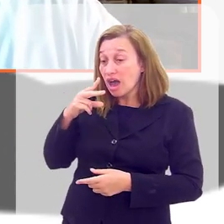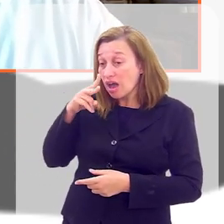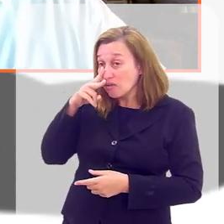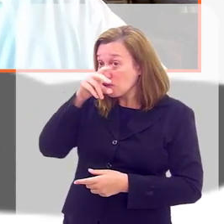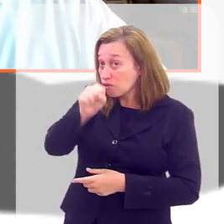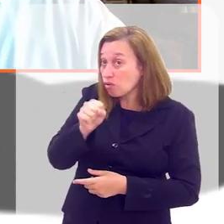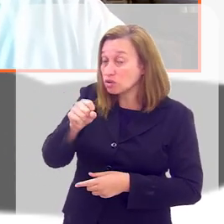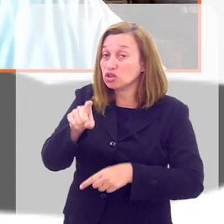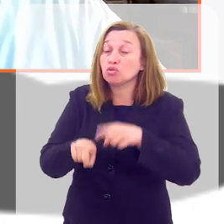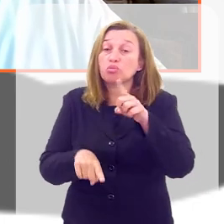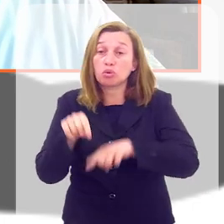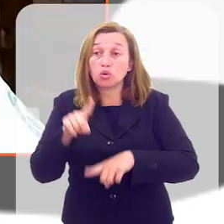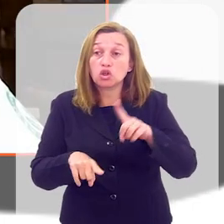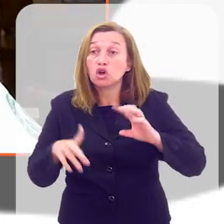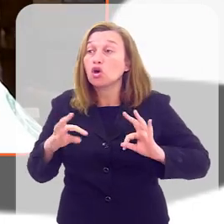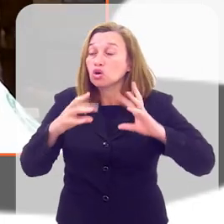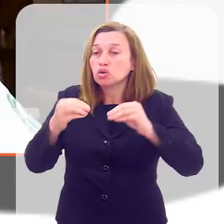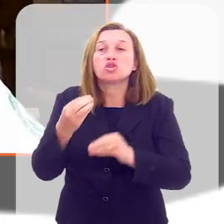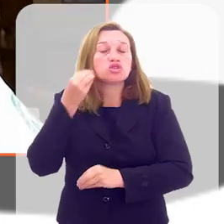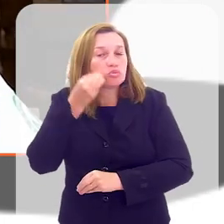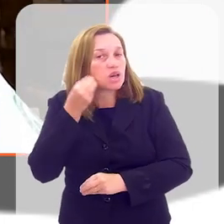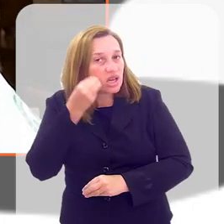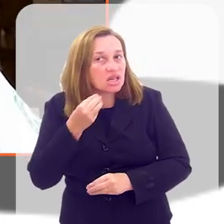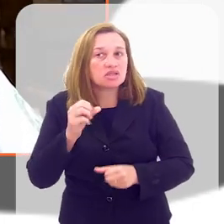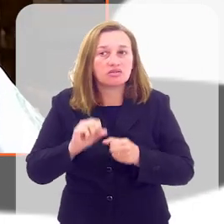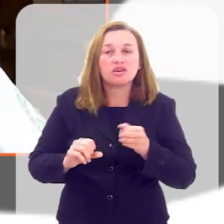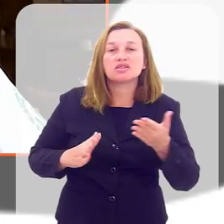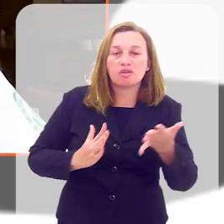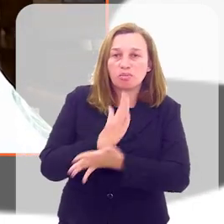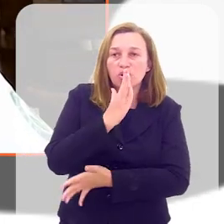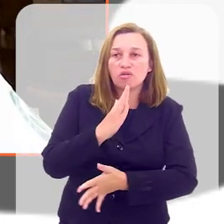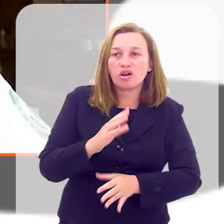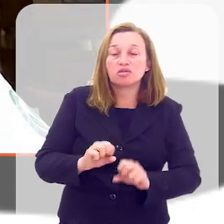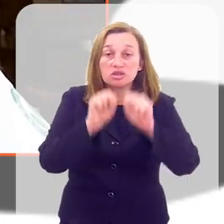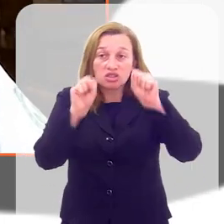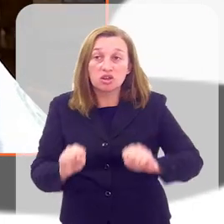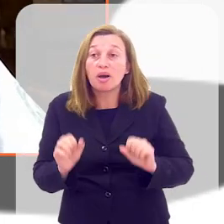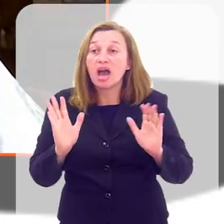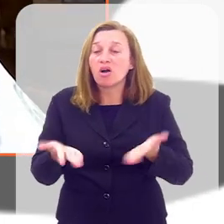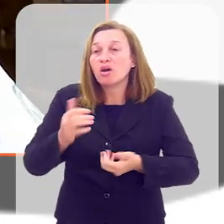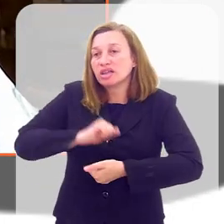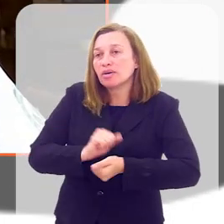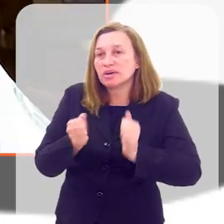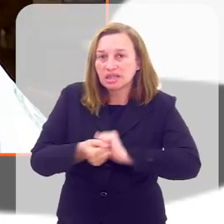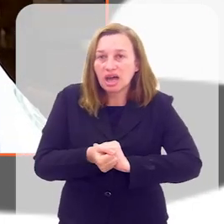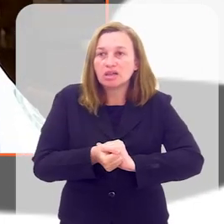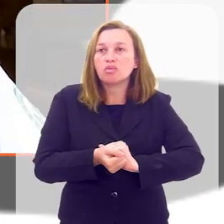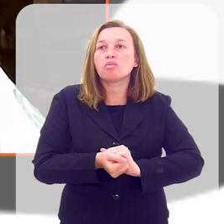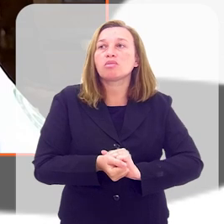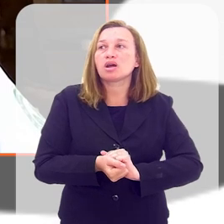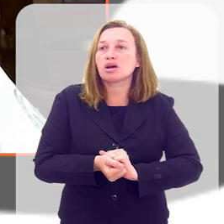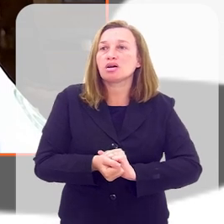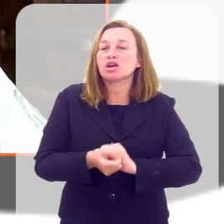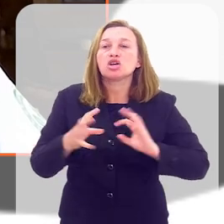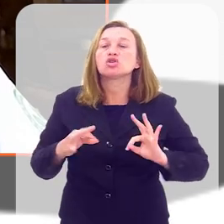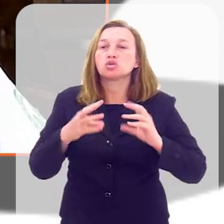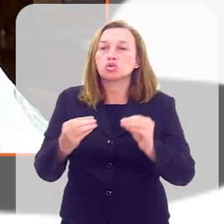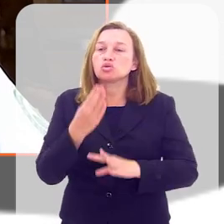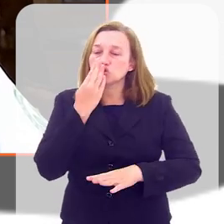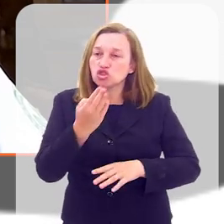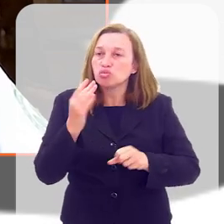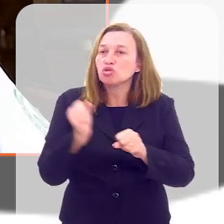Então tudo isso a gente passou lá e o sistema foi aprovado né então agora a gente tá apto para